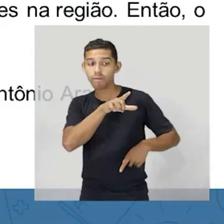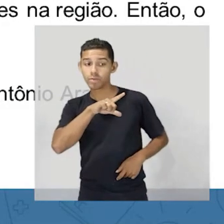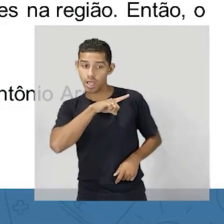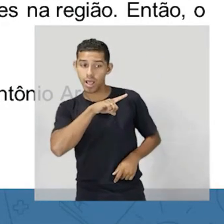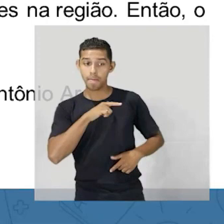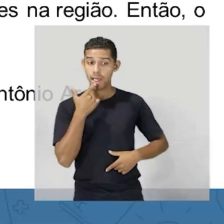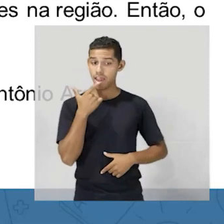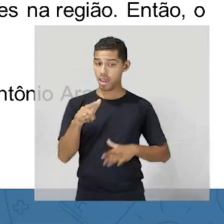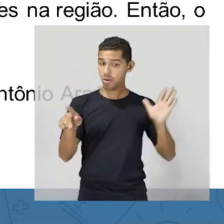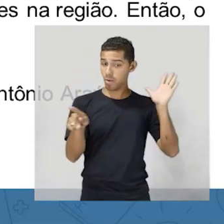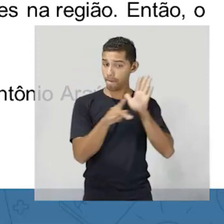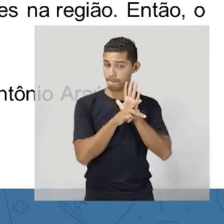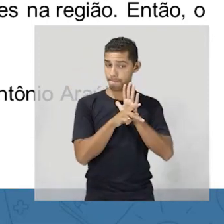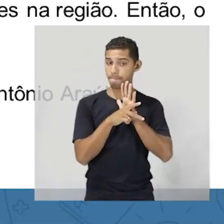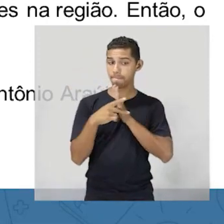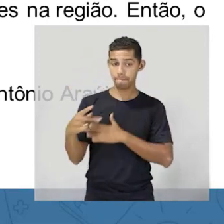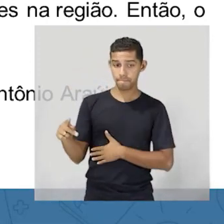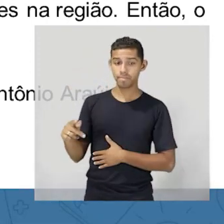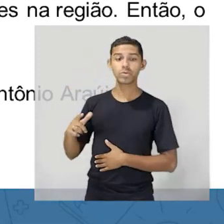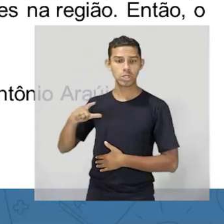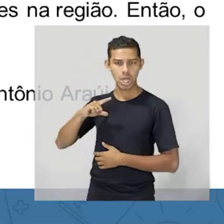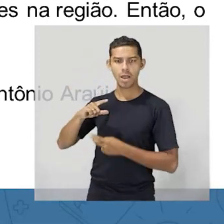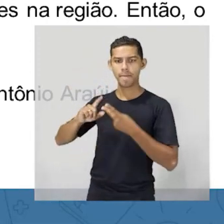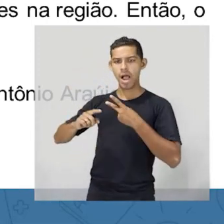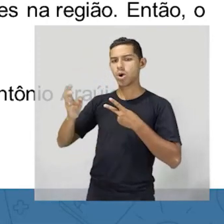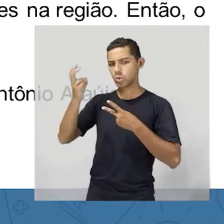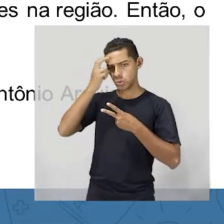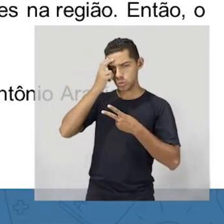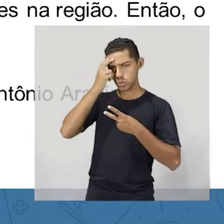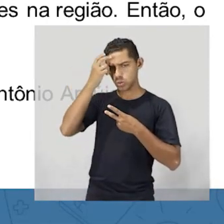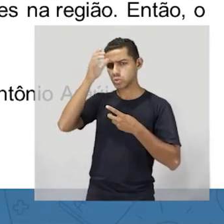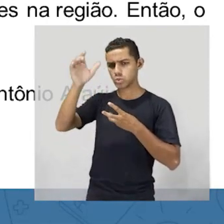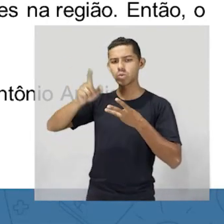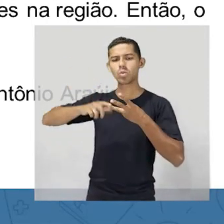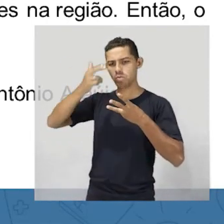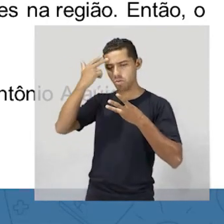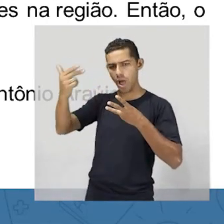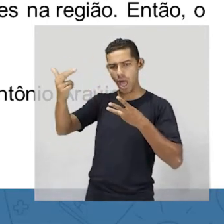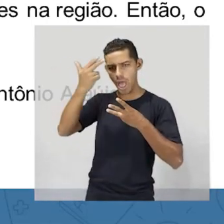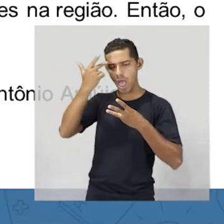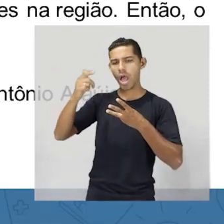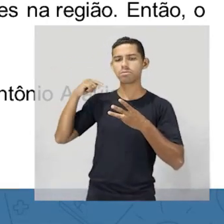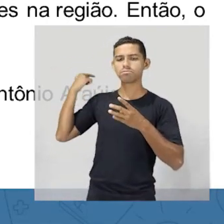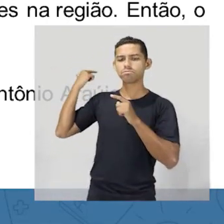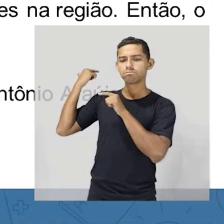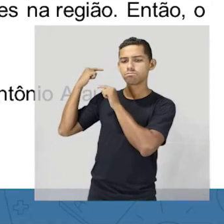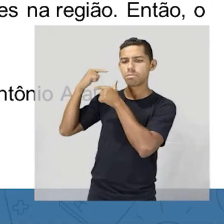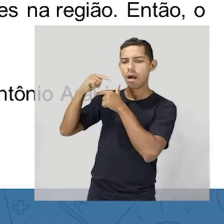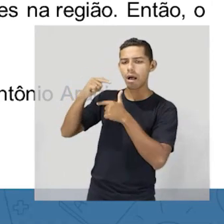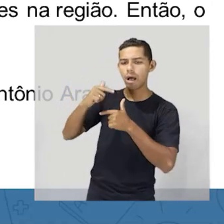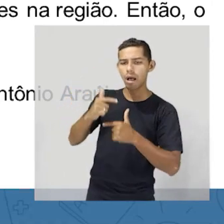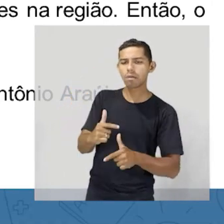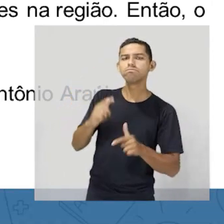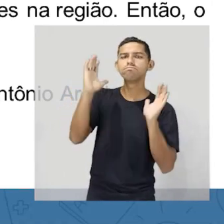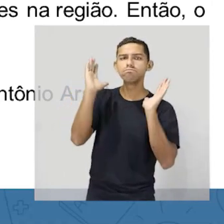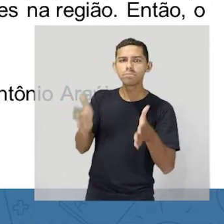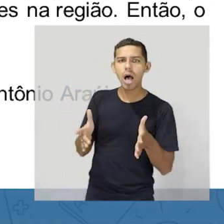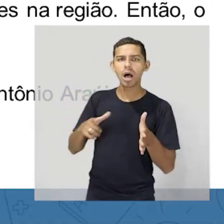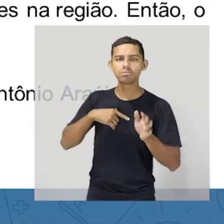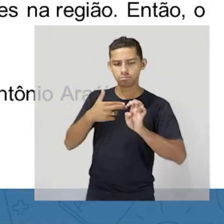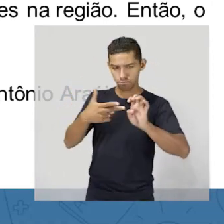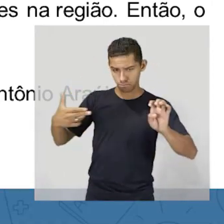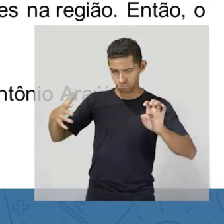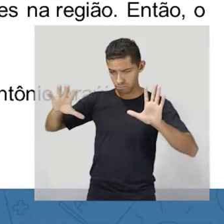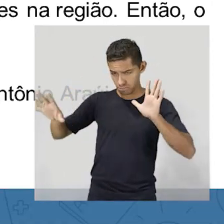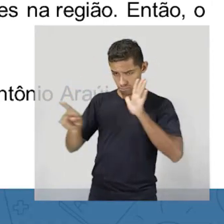uma língua própria, olha aí, ó, uma cultura, uma história, uma tradição, existe um elemento que os identifica, tá